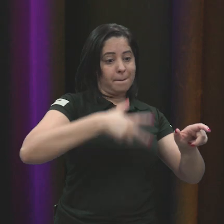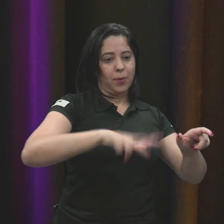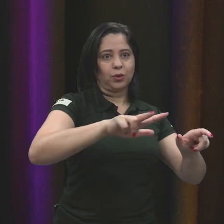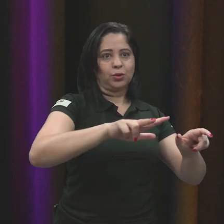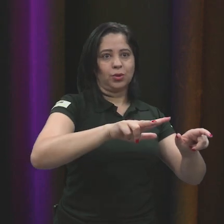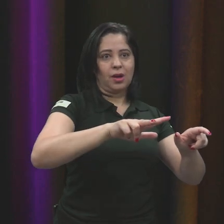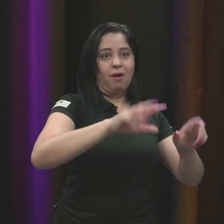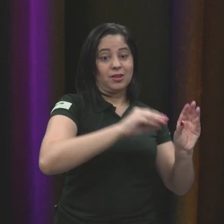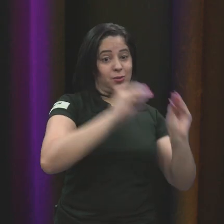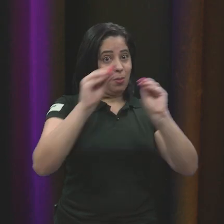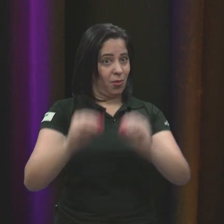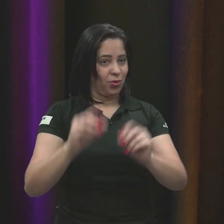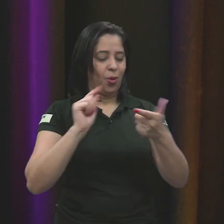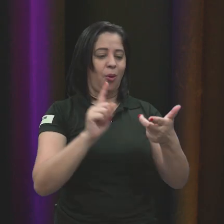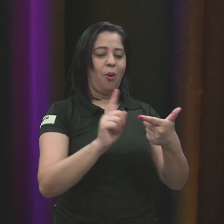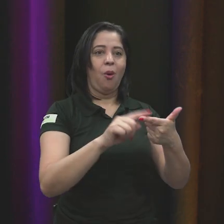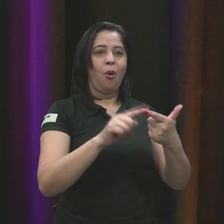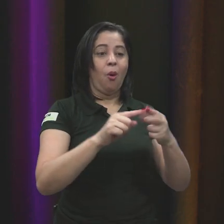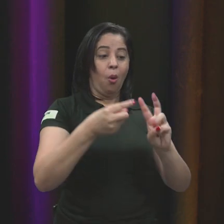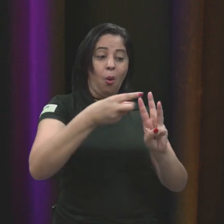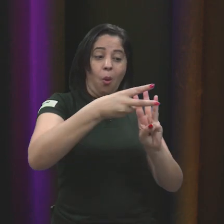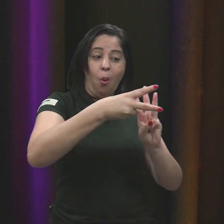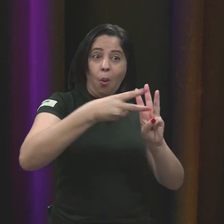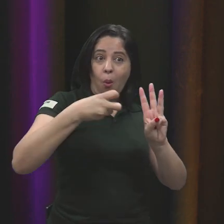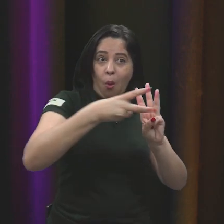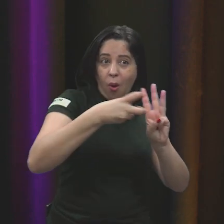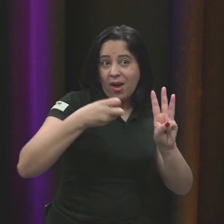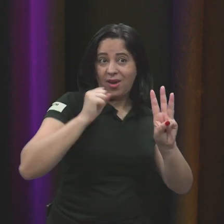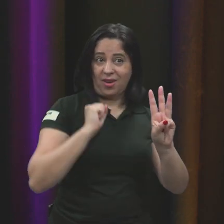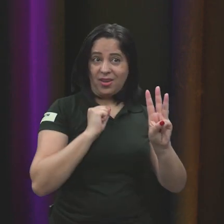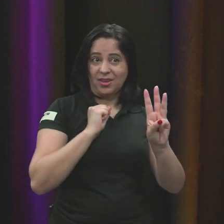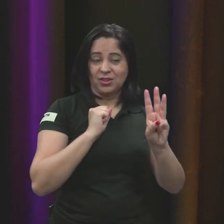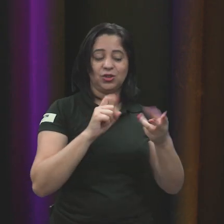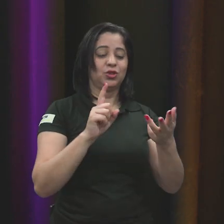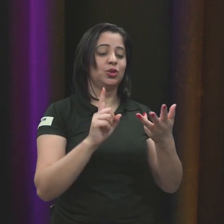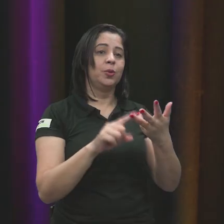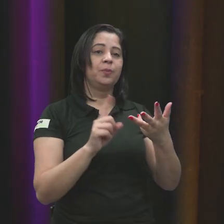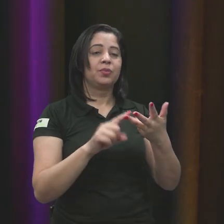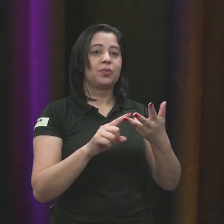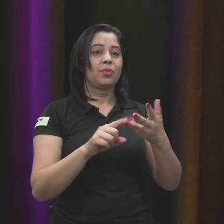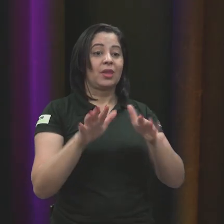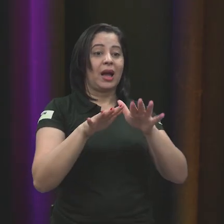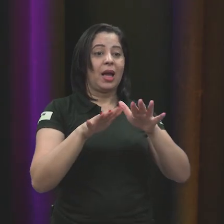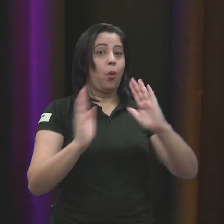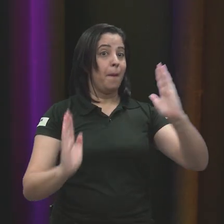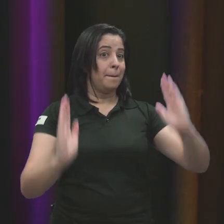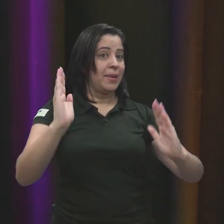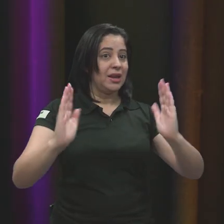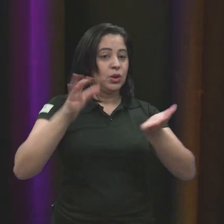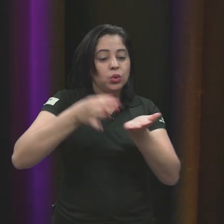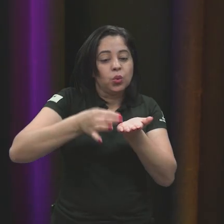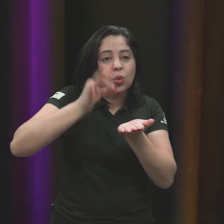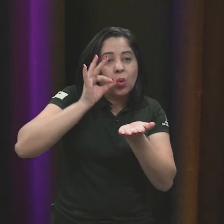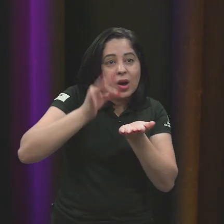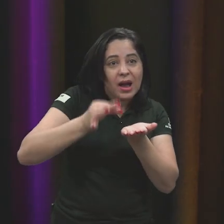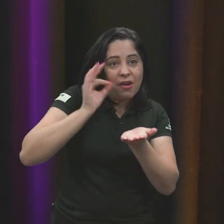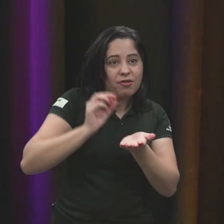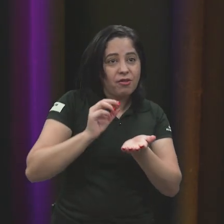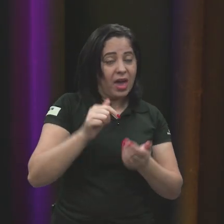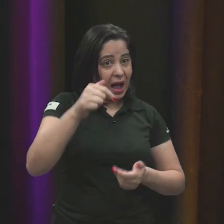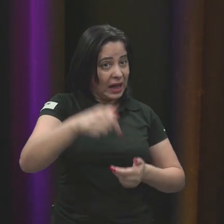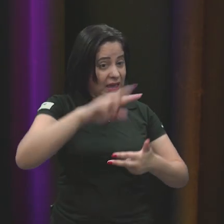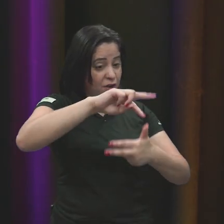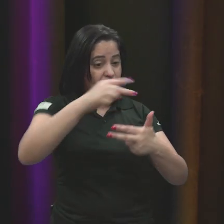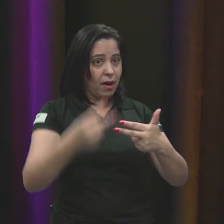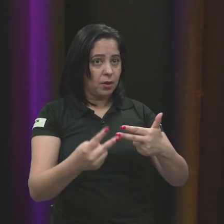outras coisas, e o café, uma época muito grande e tal. O Vale do Paraíba tem algumas histórias,